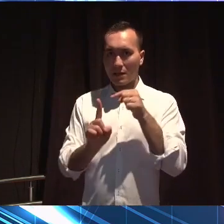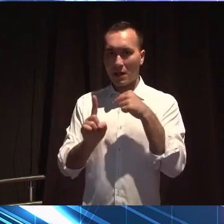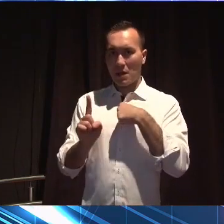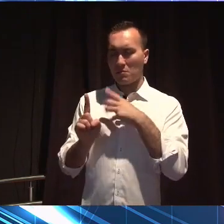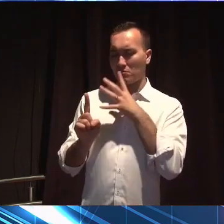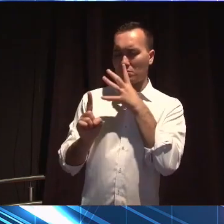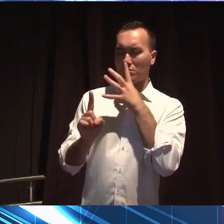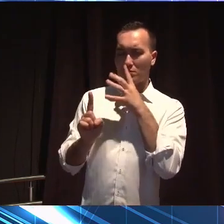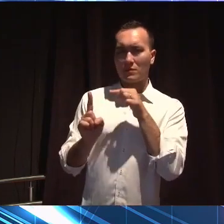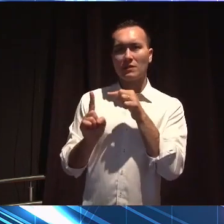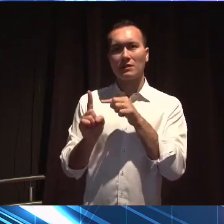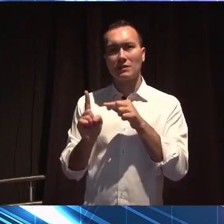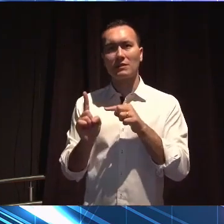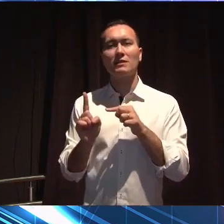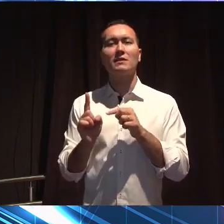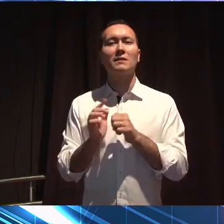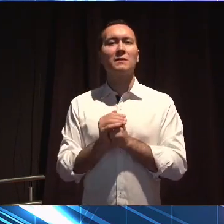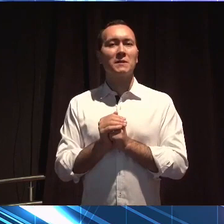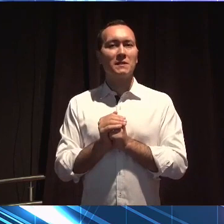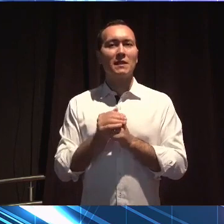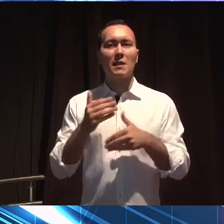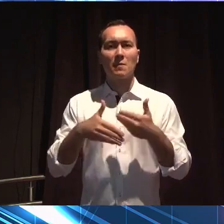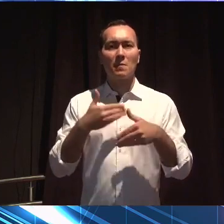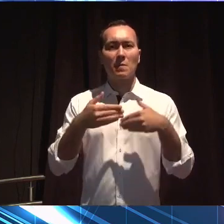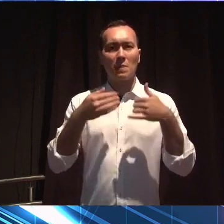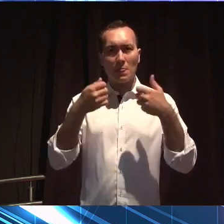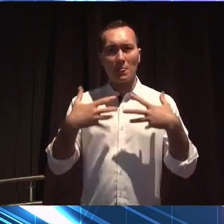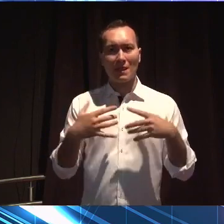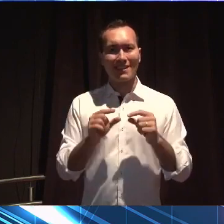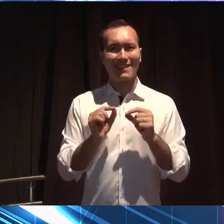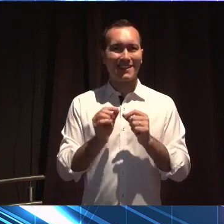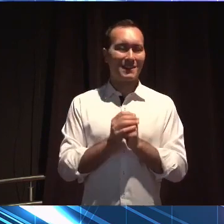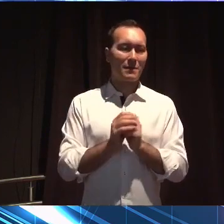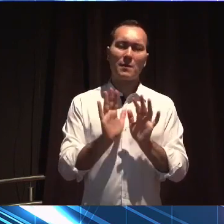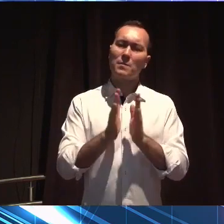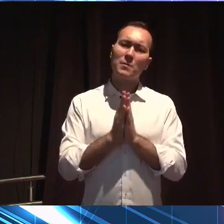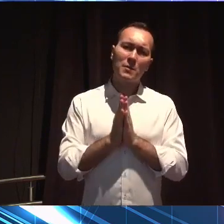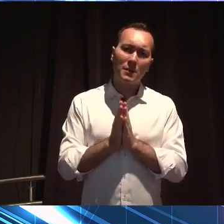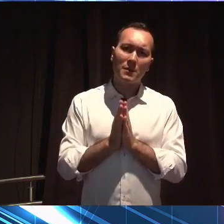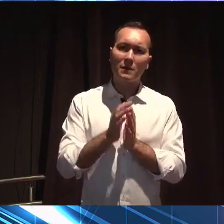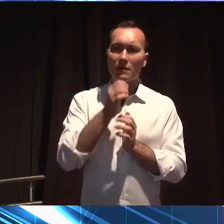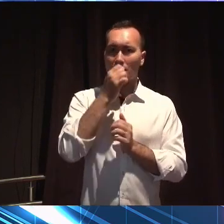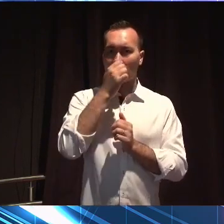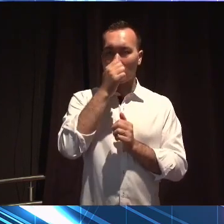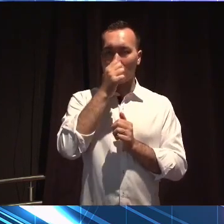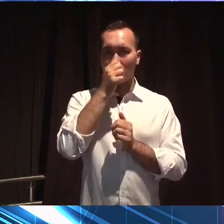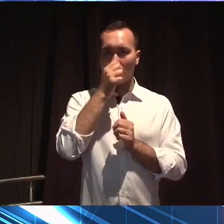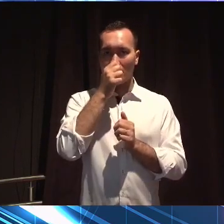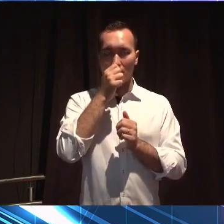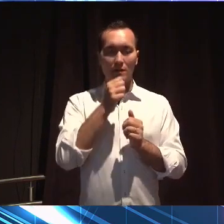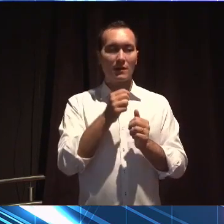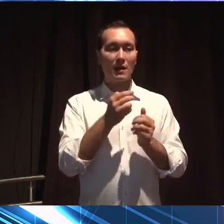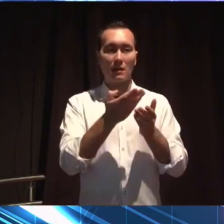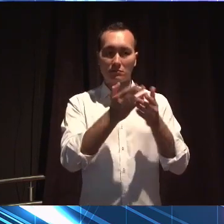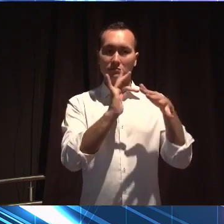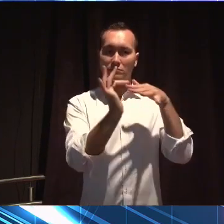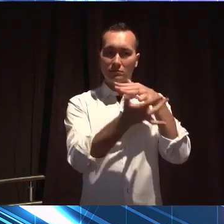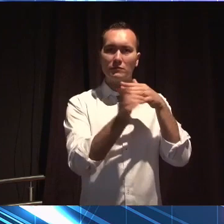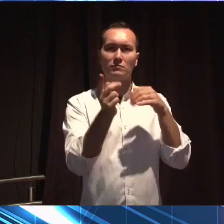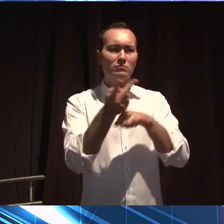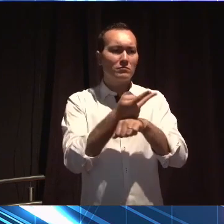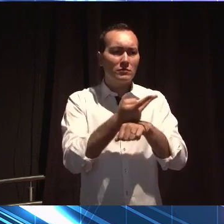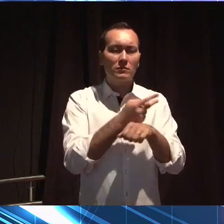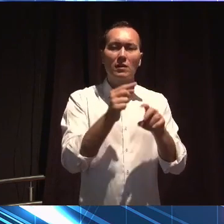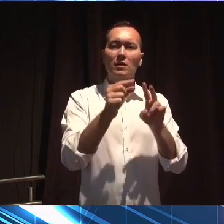um convite, antes de mais nada, para a gente continuar essa conversa em praticamente todas as redes sociais. Você me encontra como Elemar JR. Tá? Então, você vai me encontrar no Twitter,